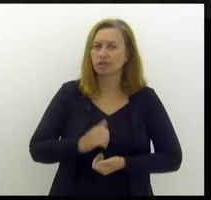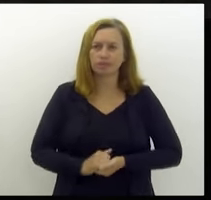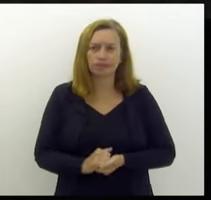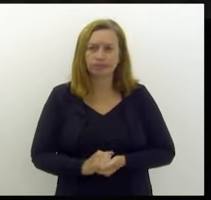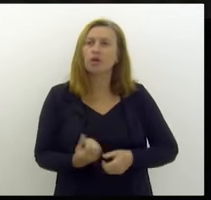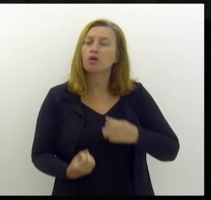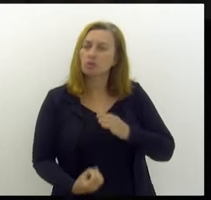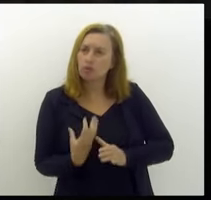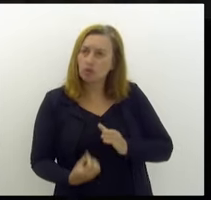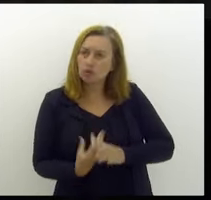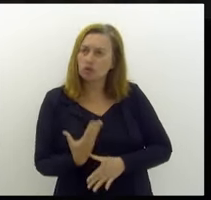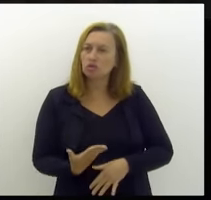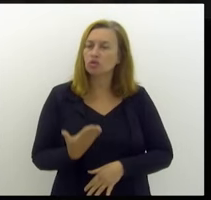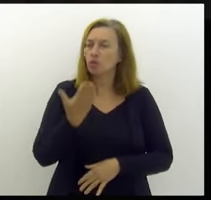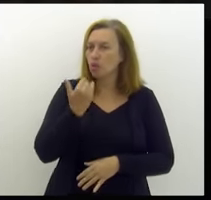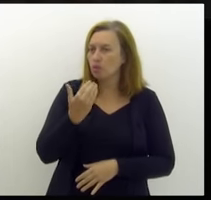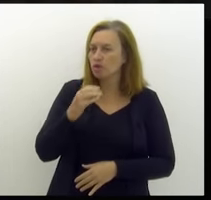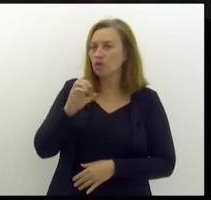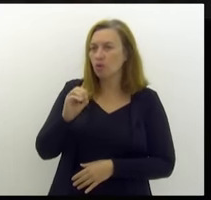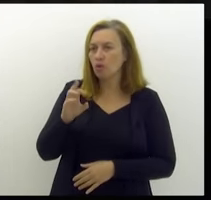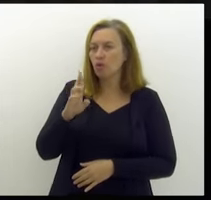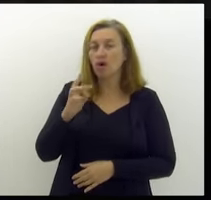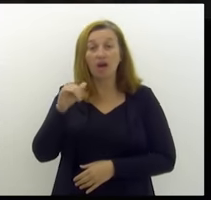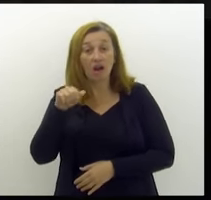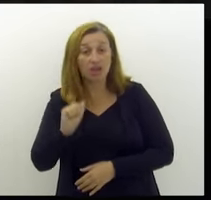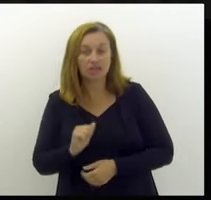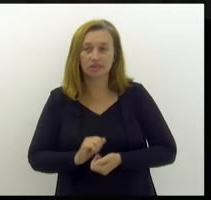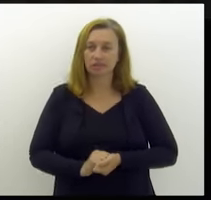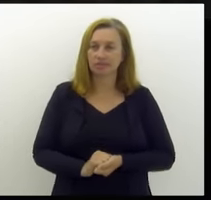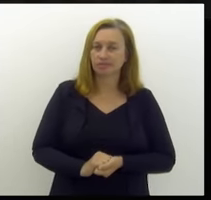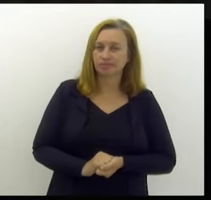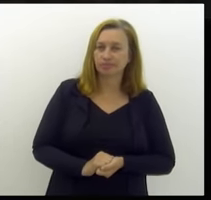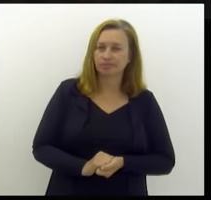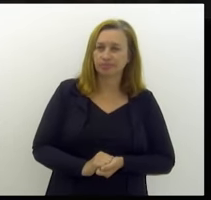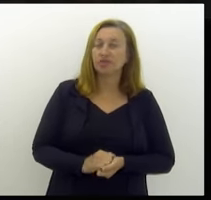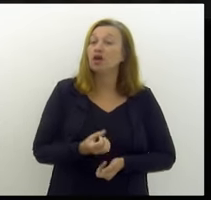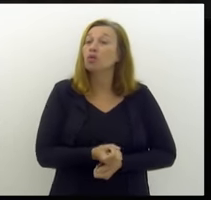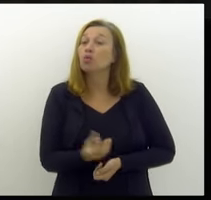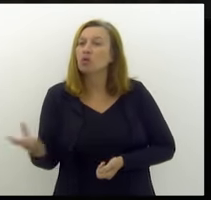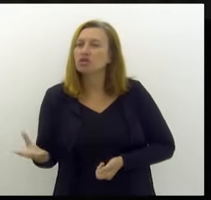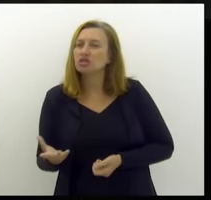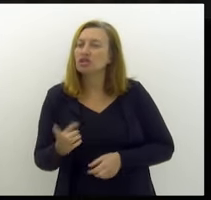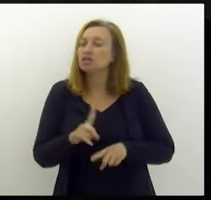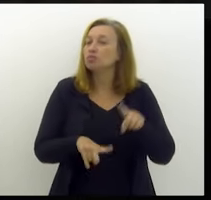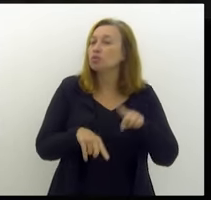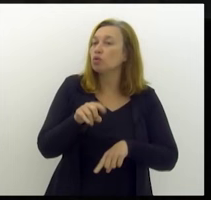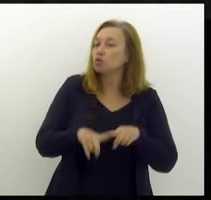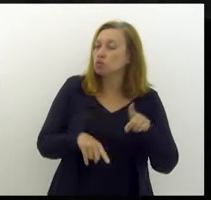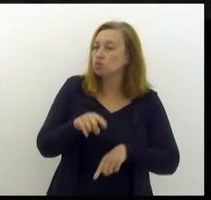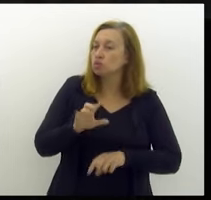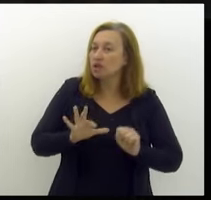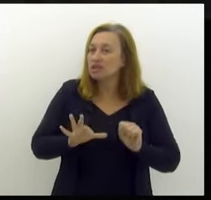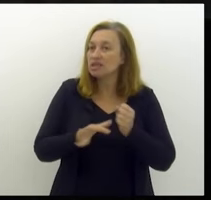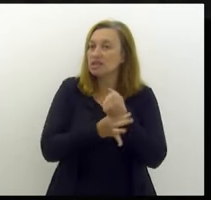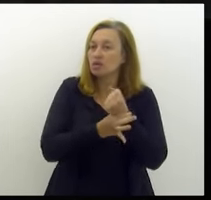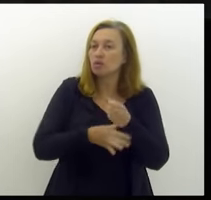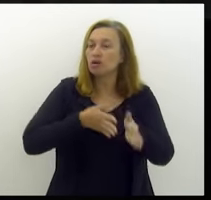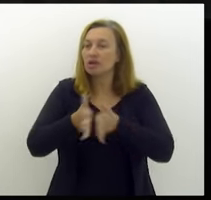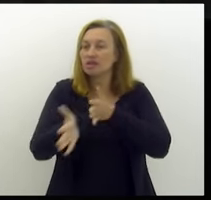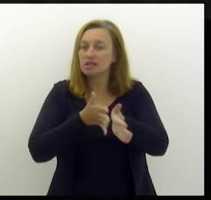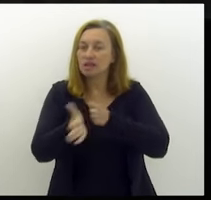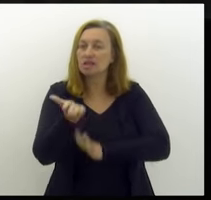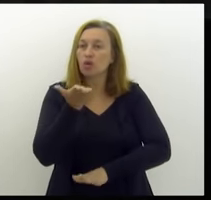a produção de comida orgânica agroecológica aumentar a quantidade de equipamentos que garantam acesso aos